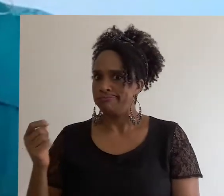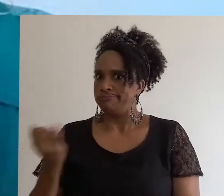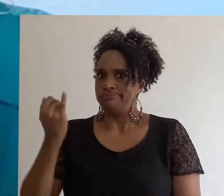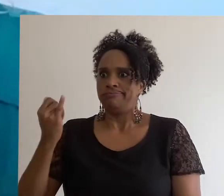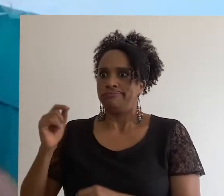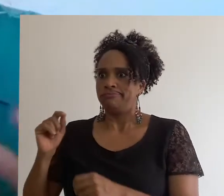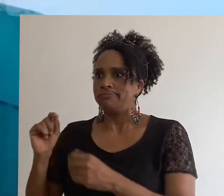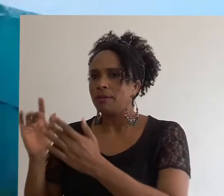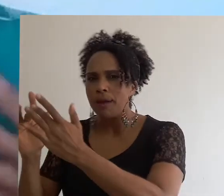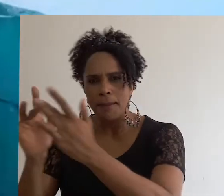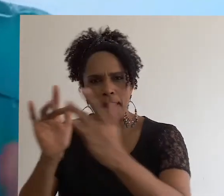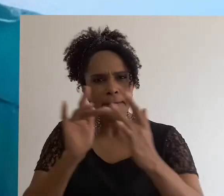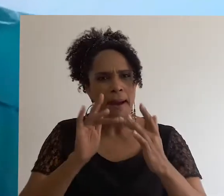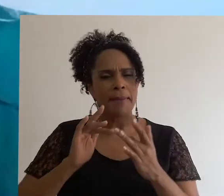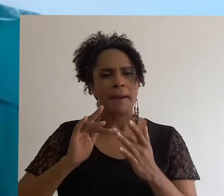é um papel